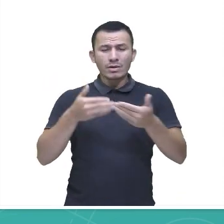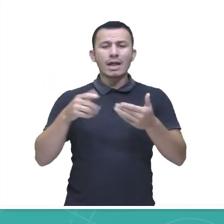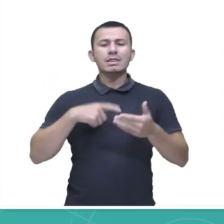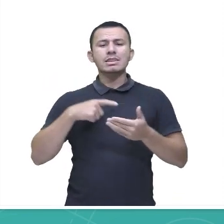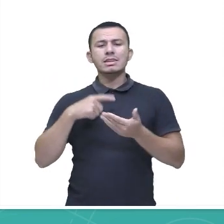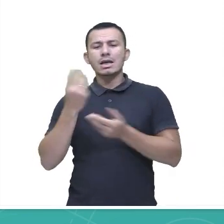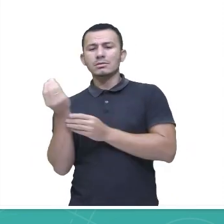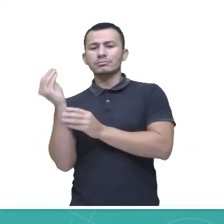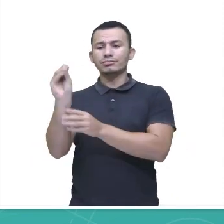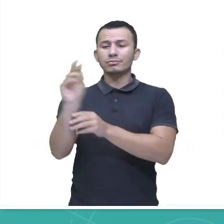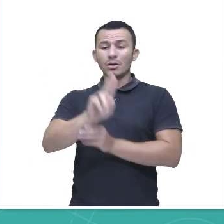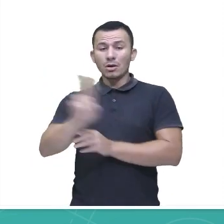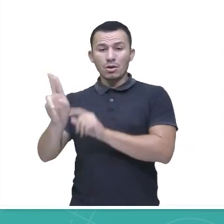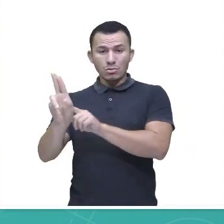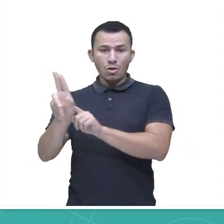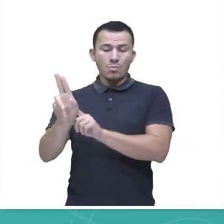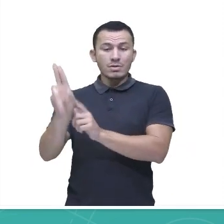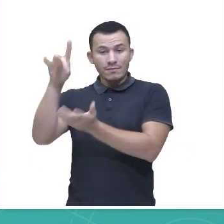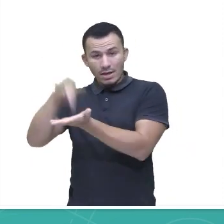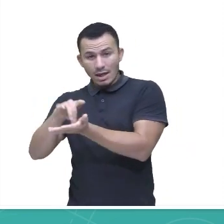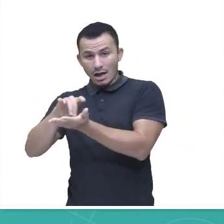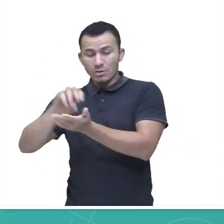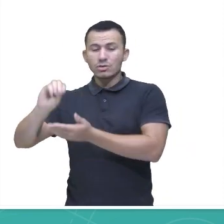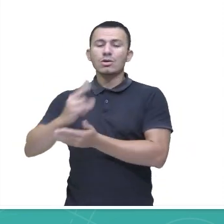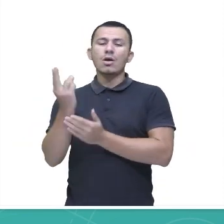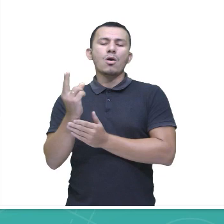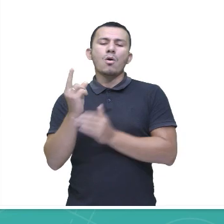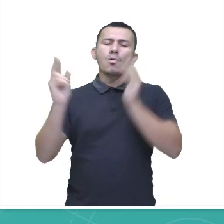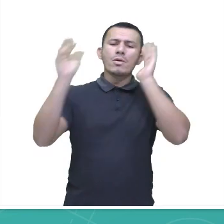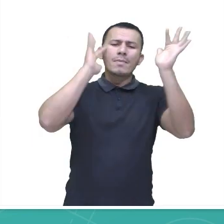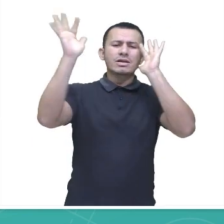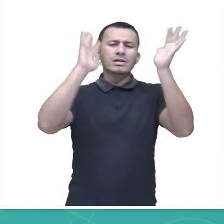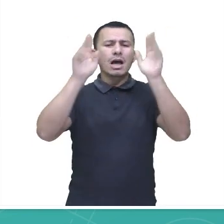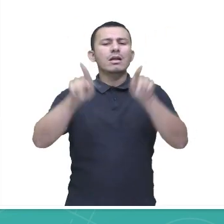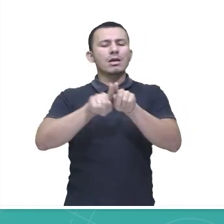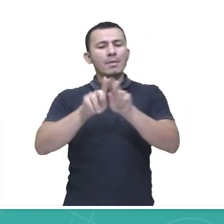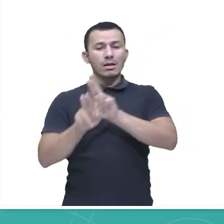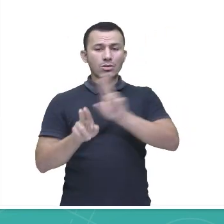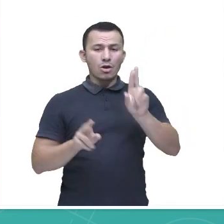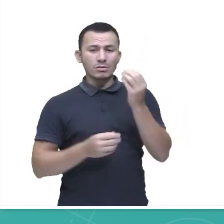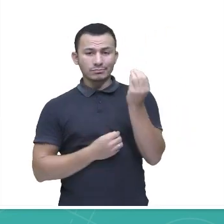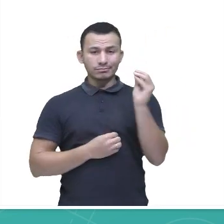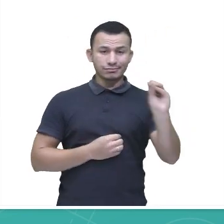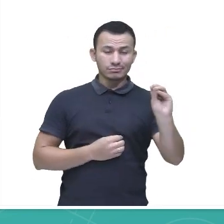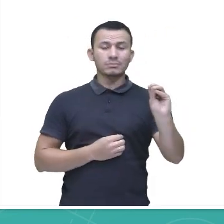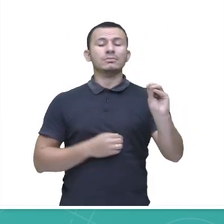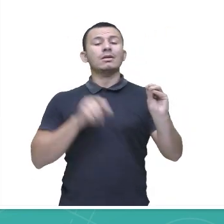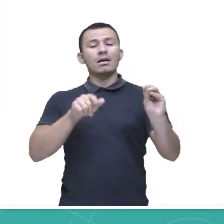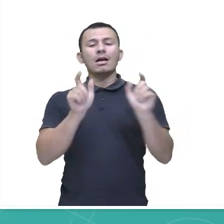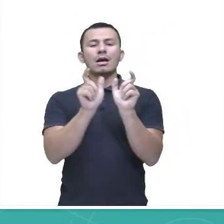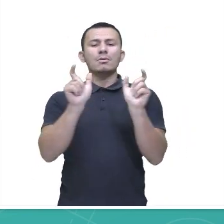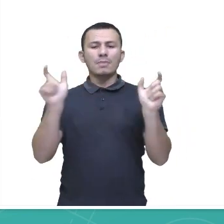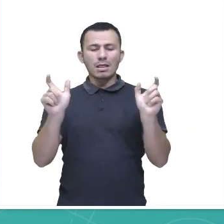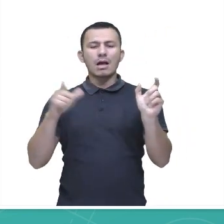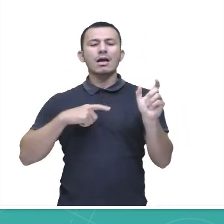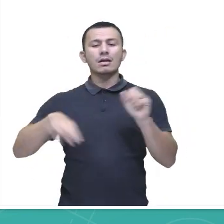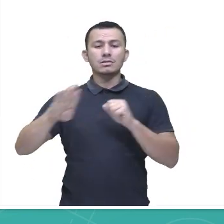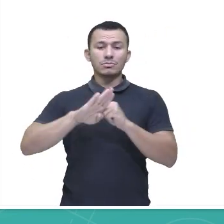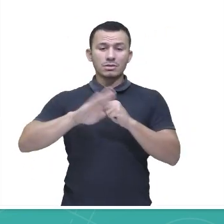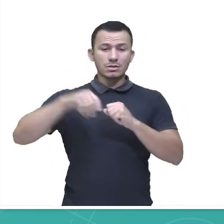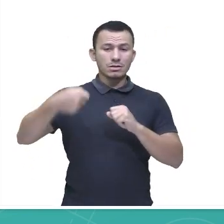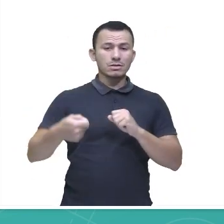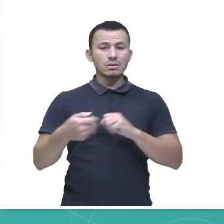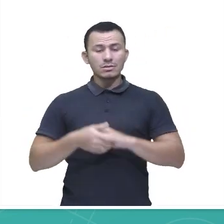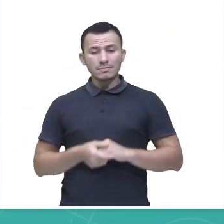seres reais ou imaginários, visíveis ou invisíveis, certo? Essas palavras serão chamadas de